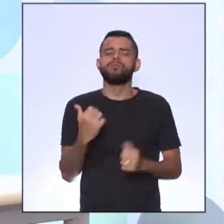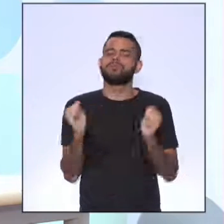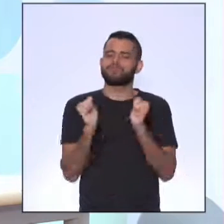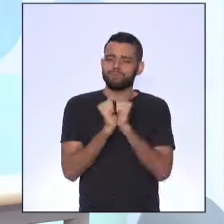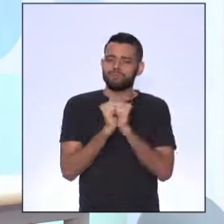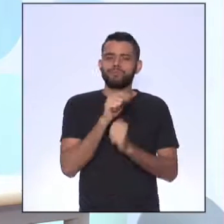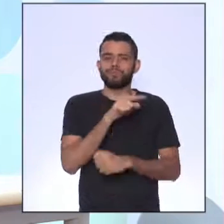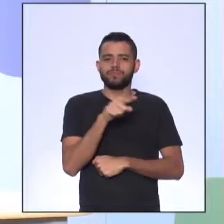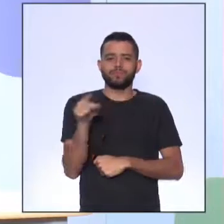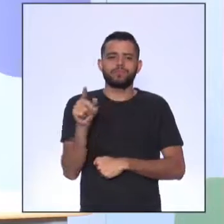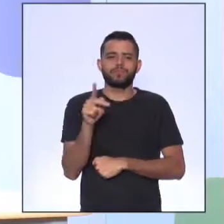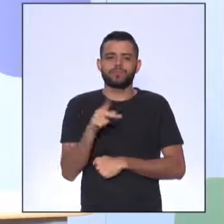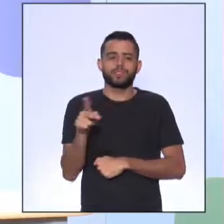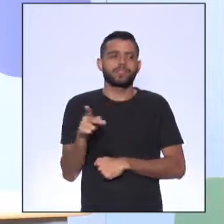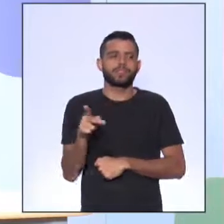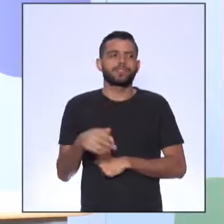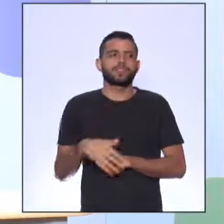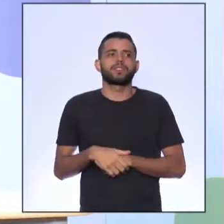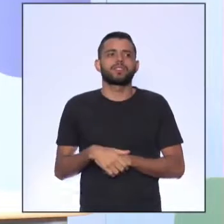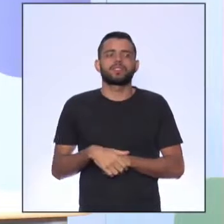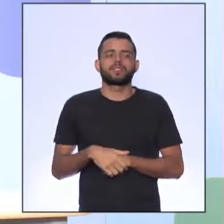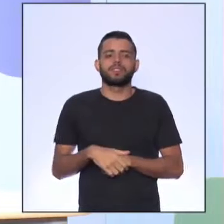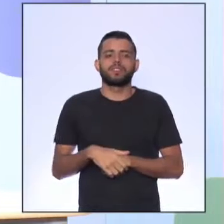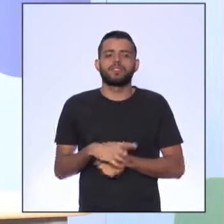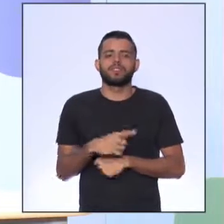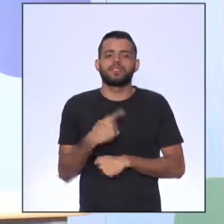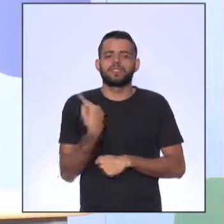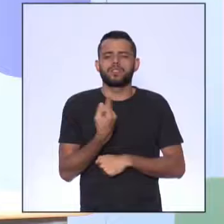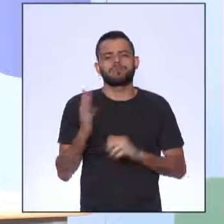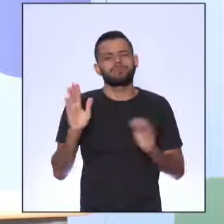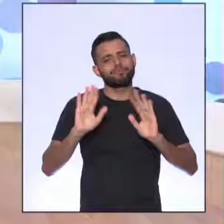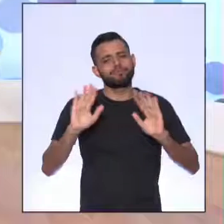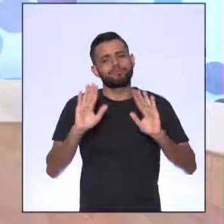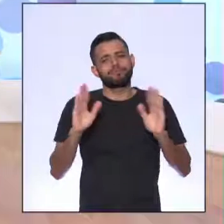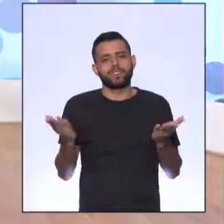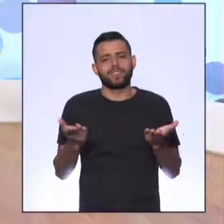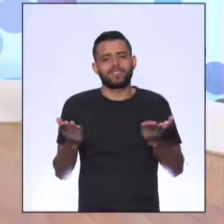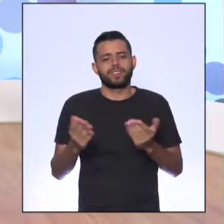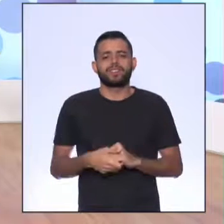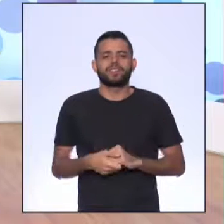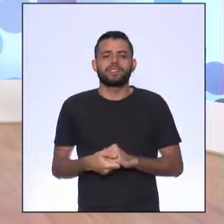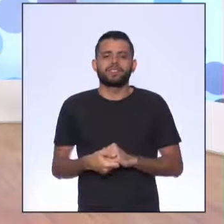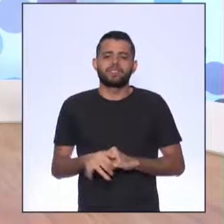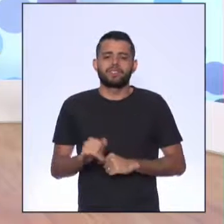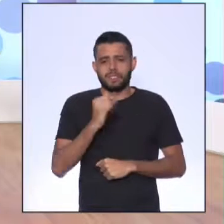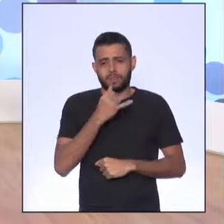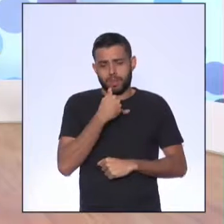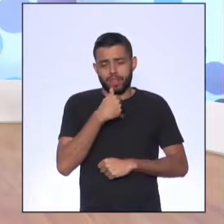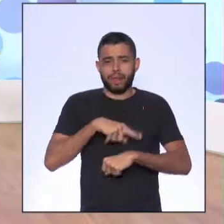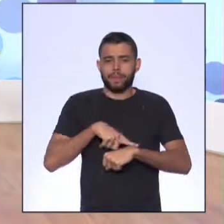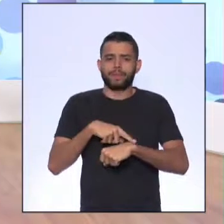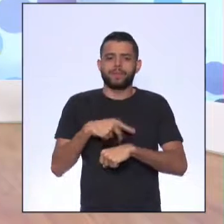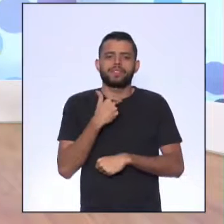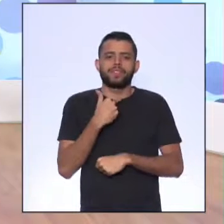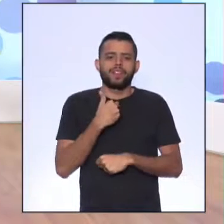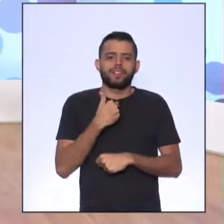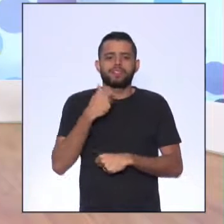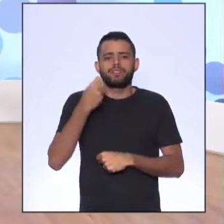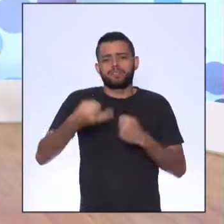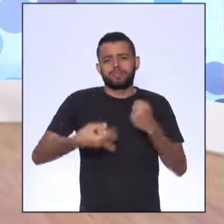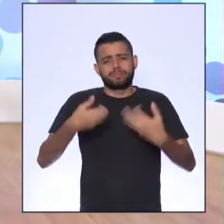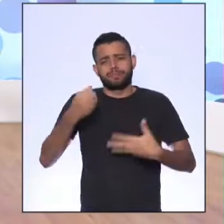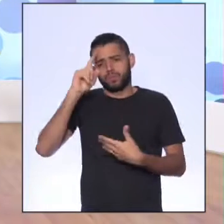vocês, né, professora? E nós vamos estar nos despedindo de vocês agora. Né? Infelizmente, nós não teremos tempo para tirar as dúvidas